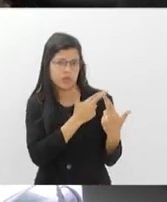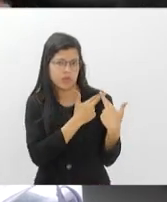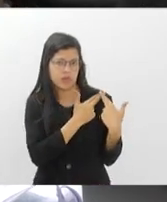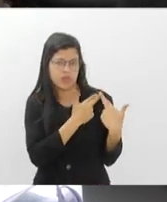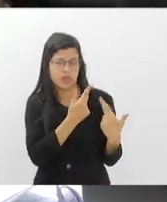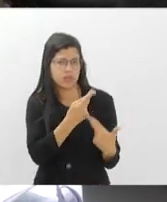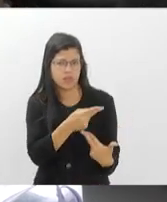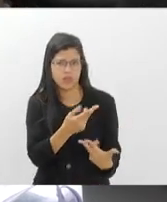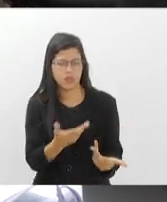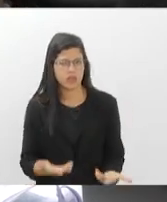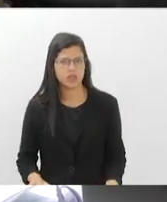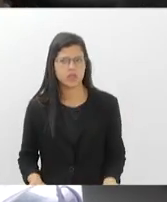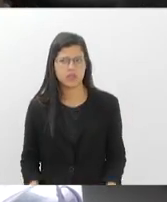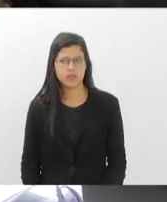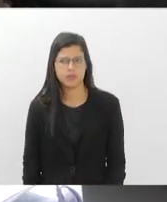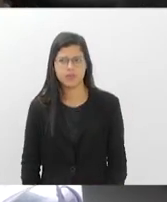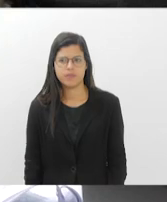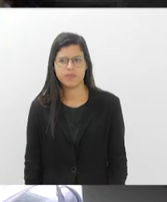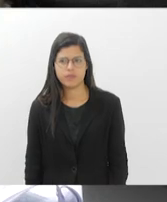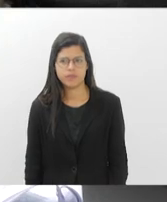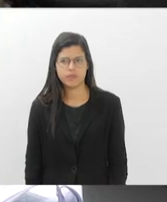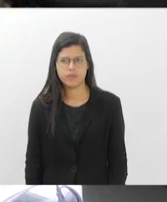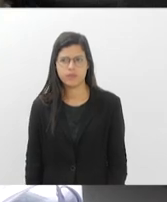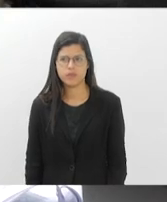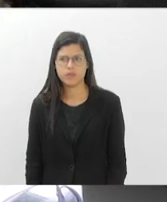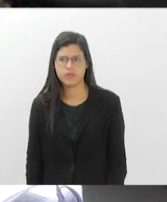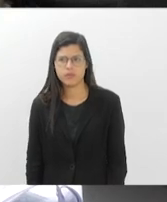já bastava para ser